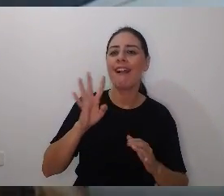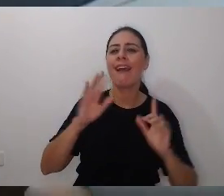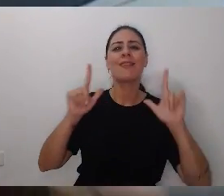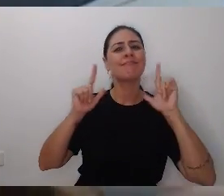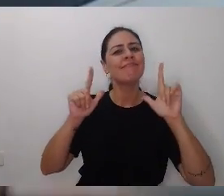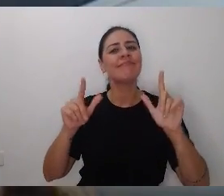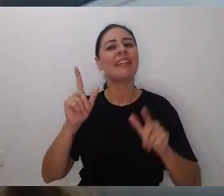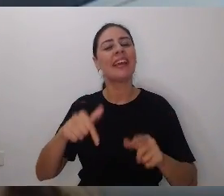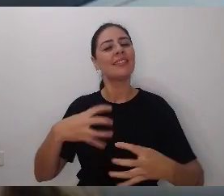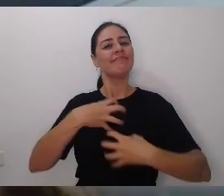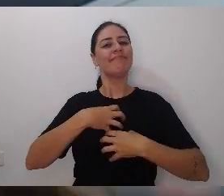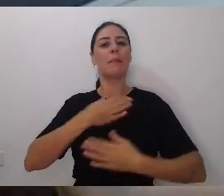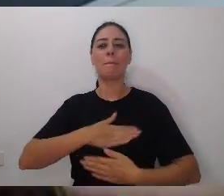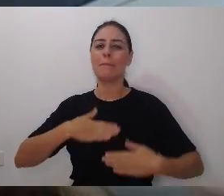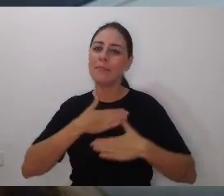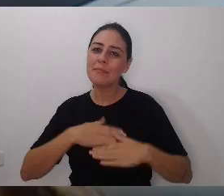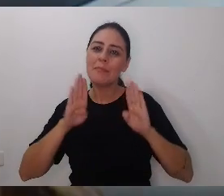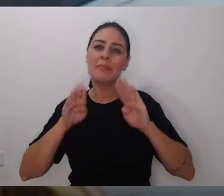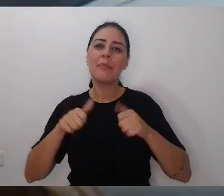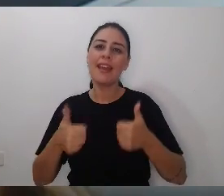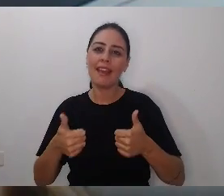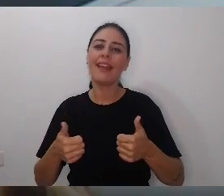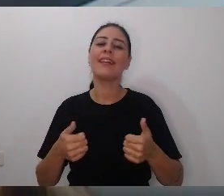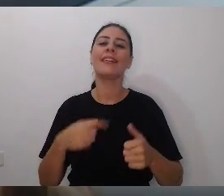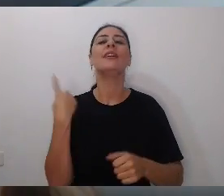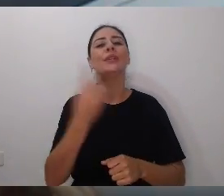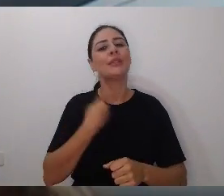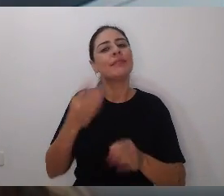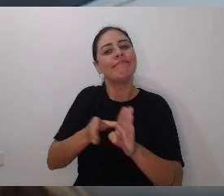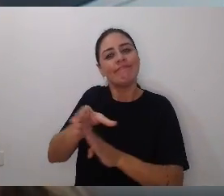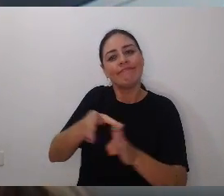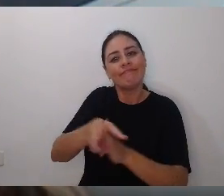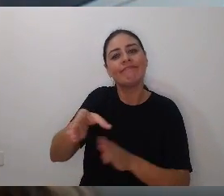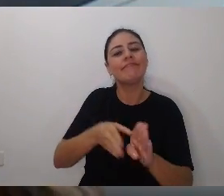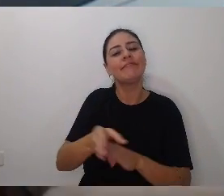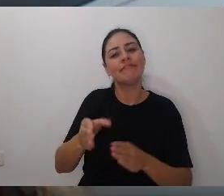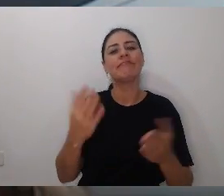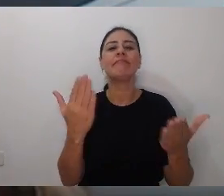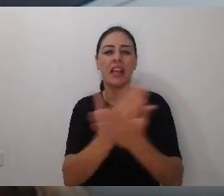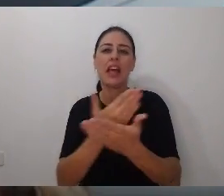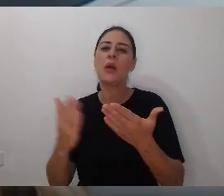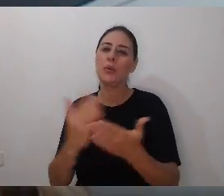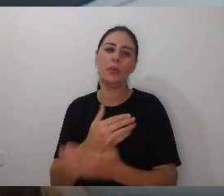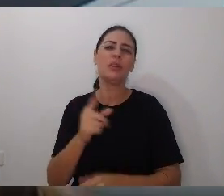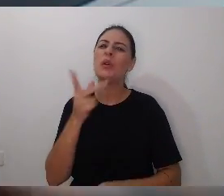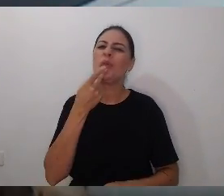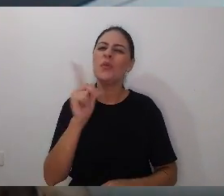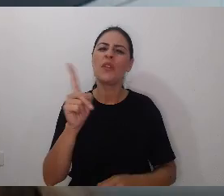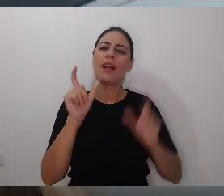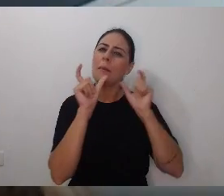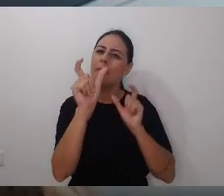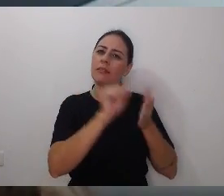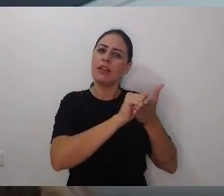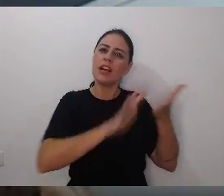as atividades pedagógicas remotas? Sim, ela vai fazer. Mas ela vai fazer como? Brincando, né? Se